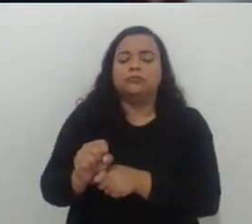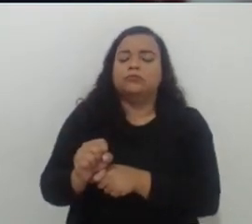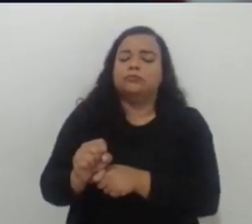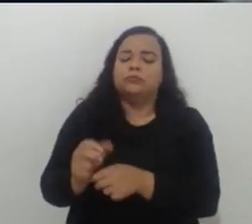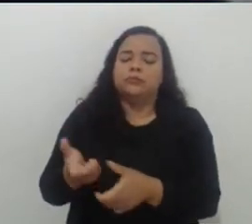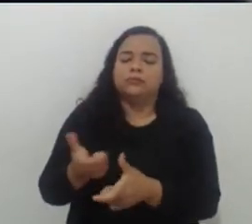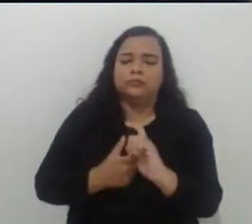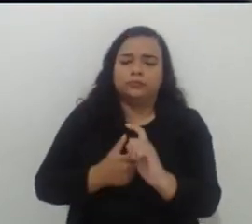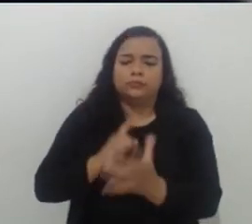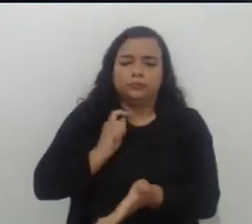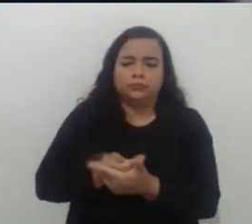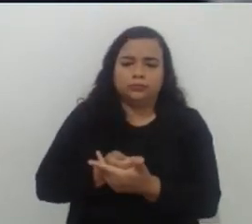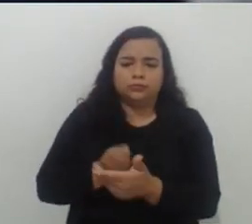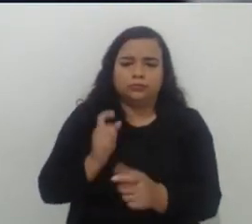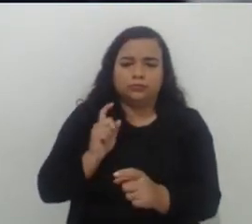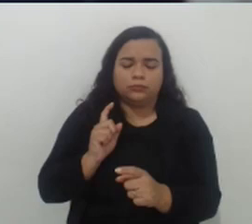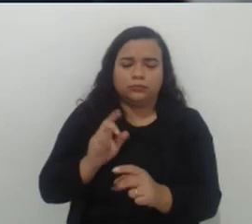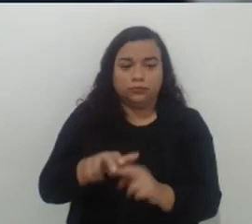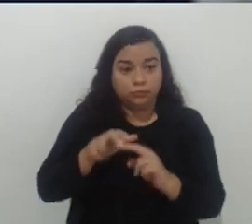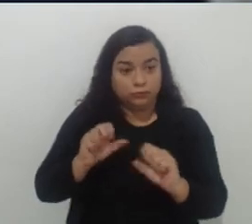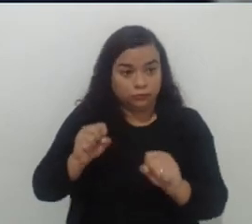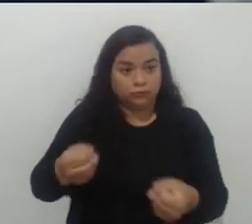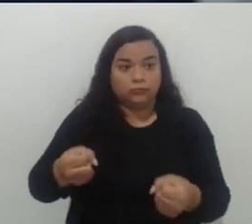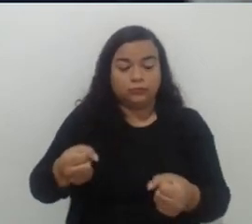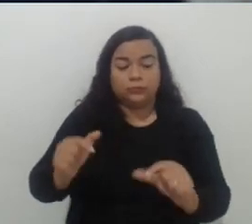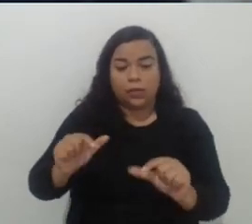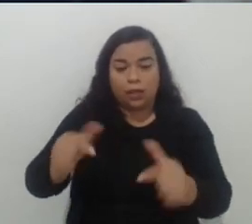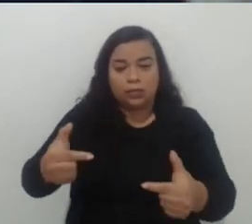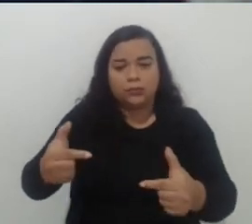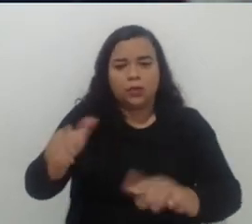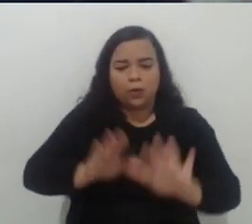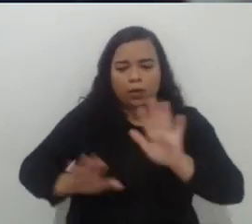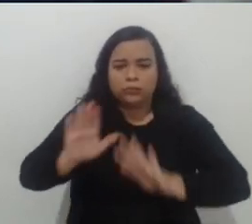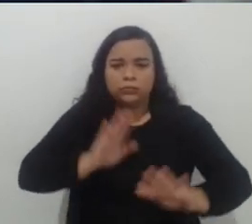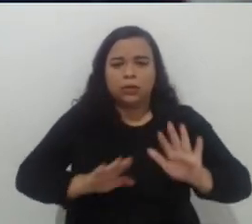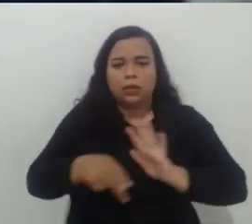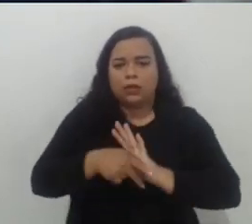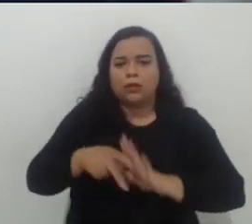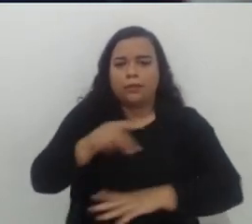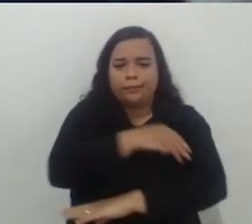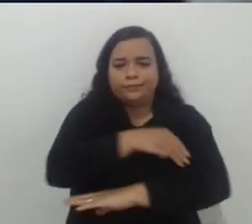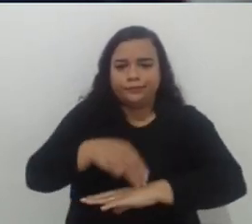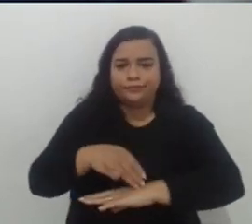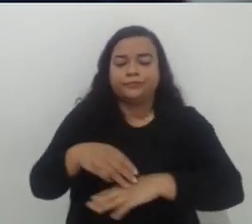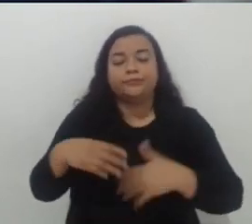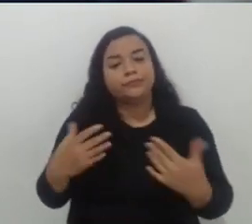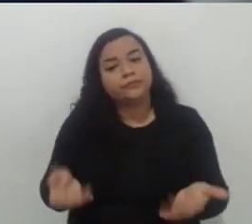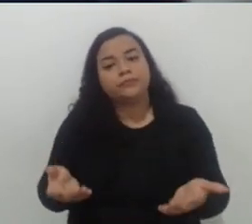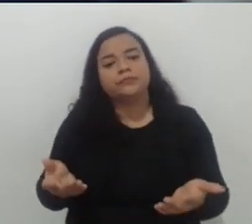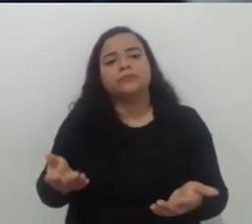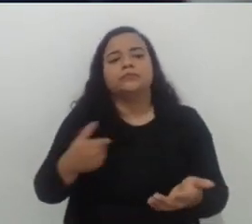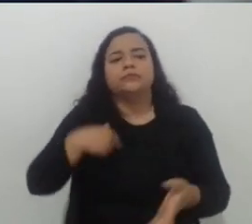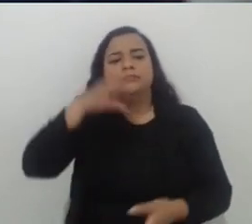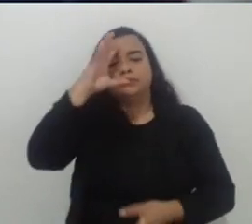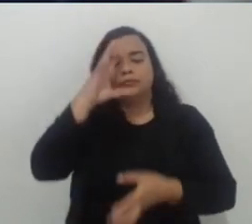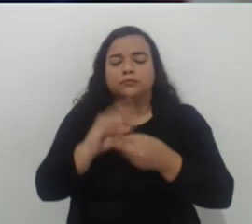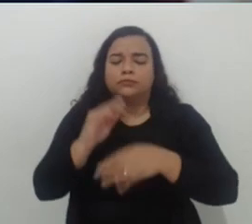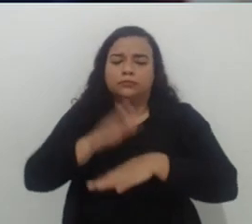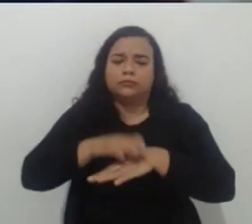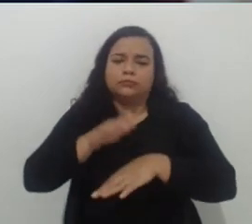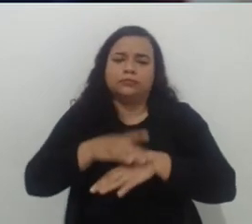com medida de cautela, poder geral de cautela do magistrado. E eu estou concluindo, senhor presidente,